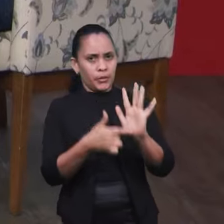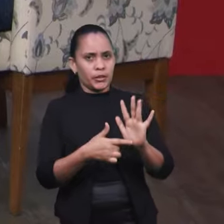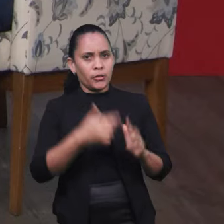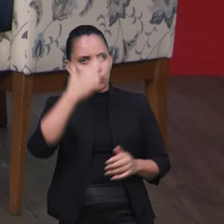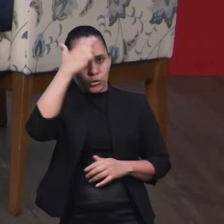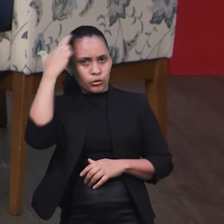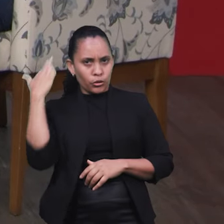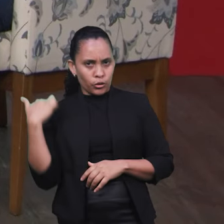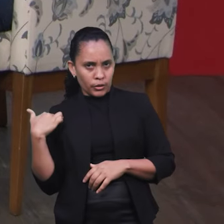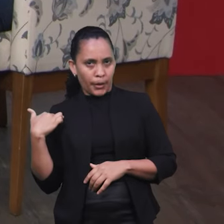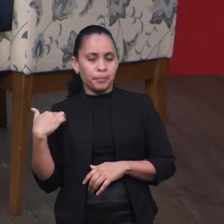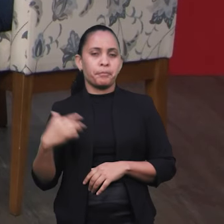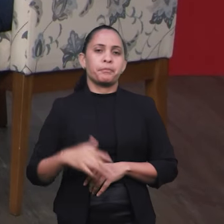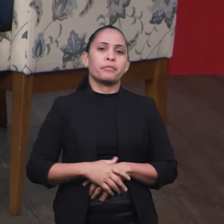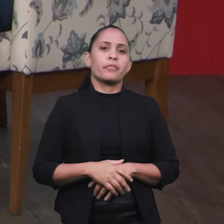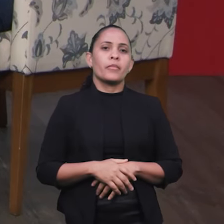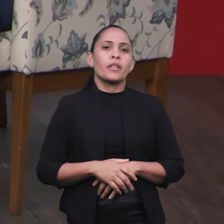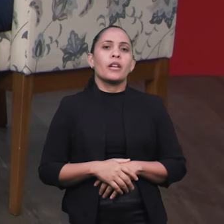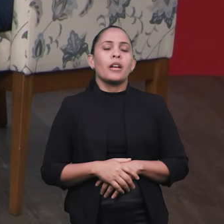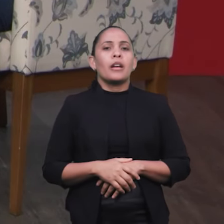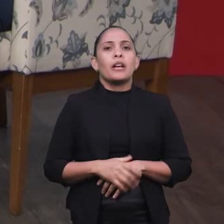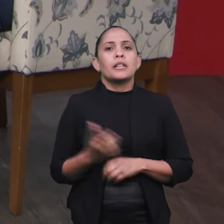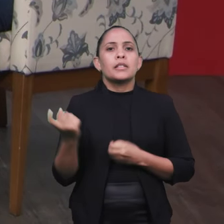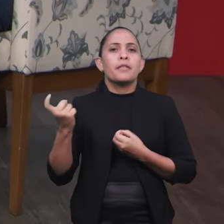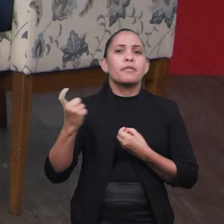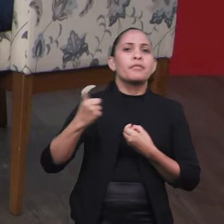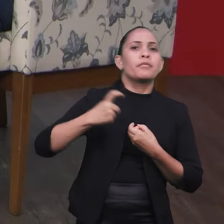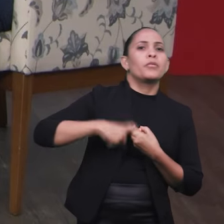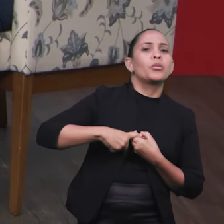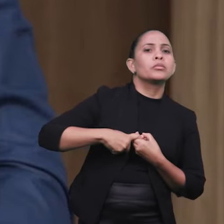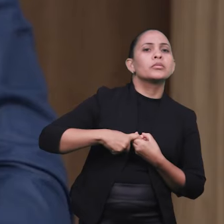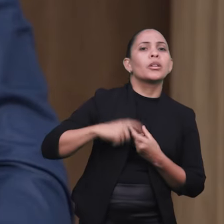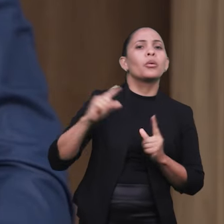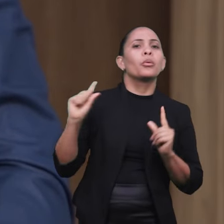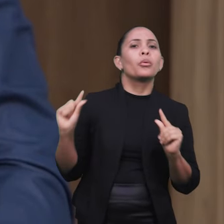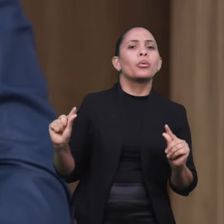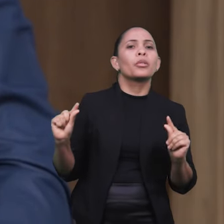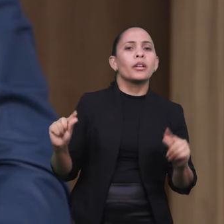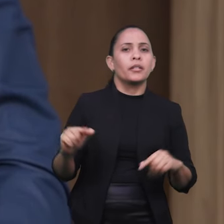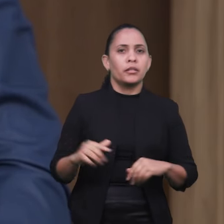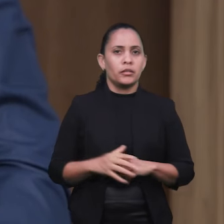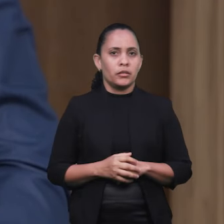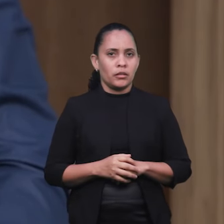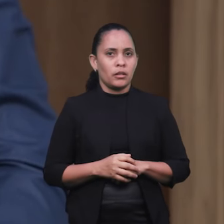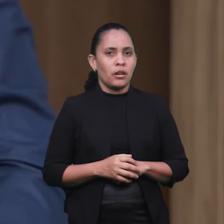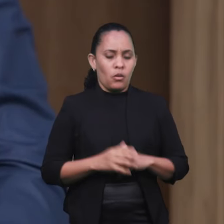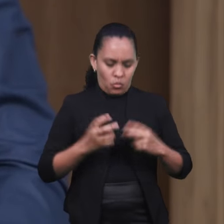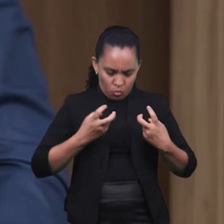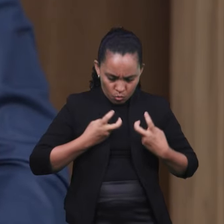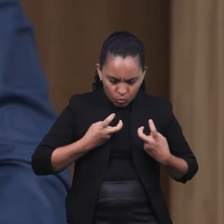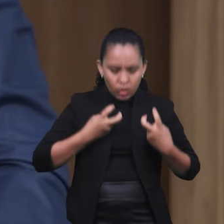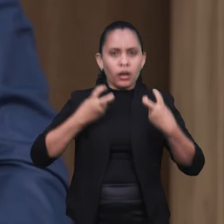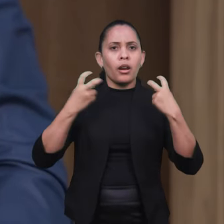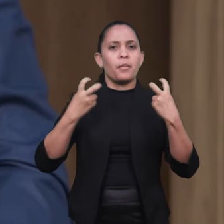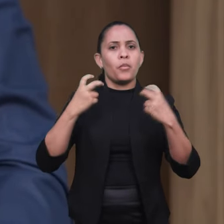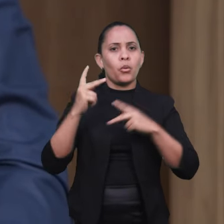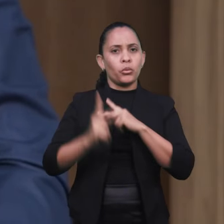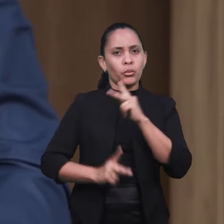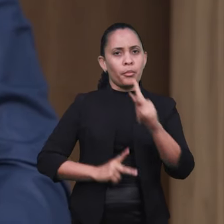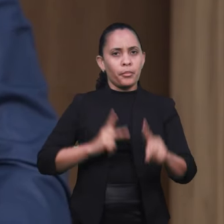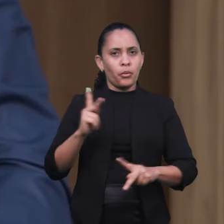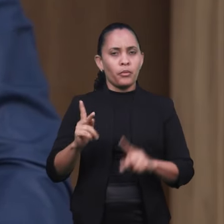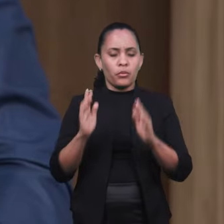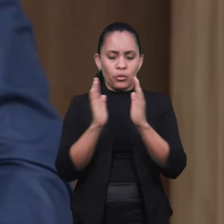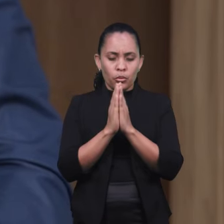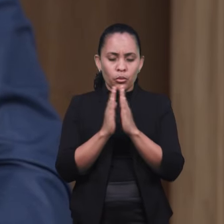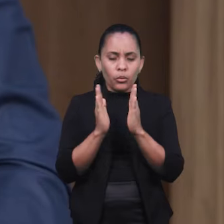José, falamos. Então, esse regresso, ele seria um regresso fruto de um clamor do povo.